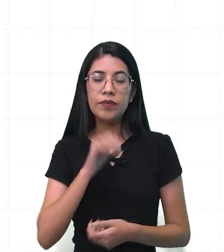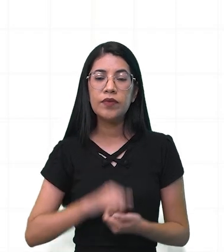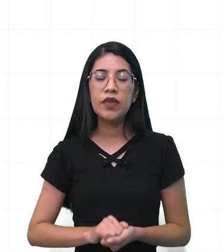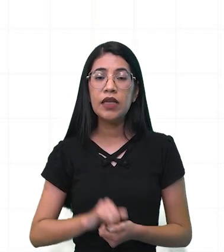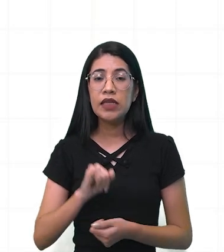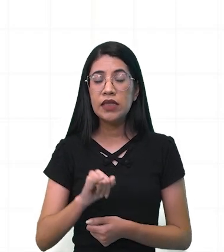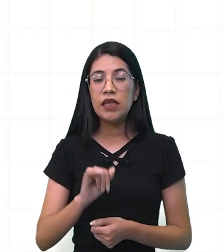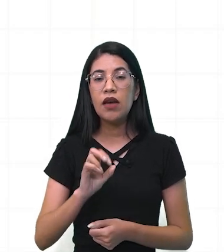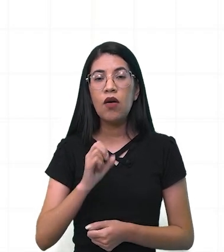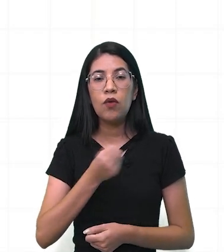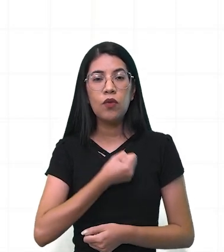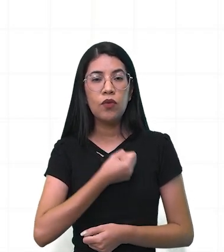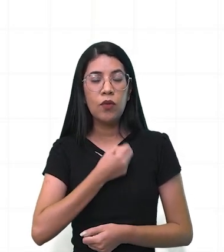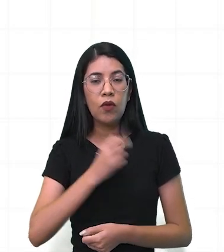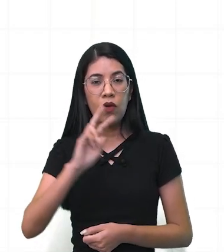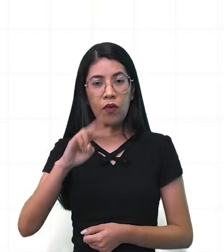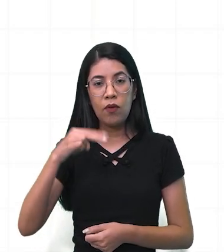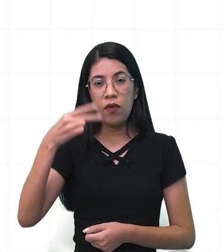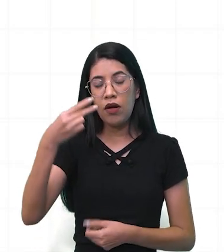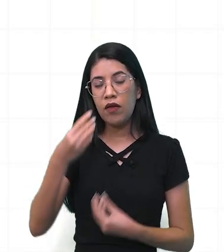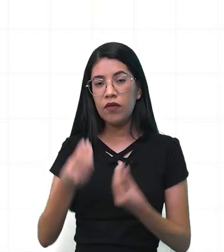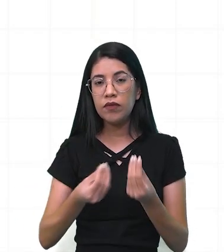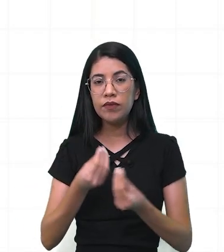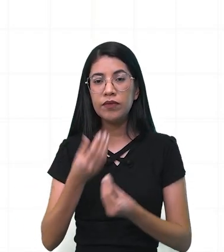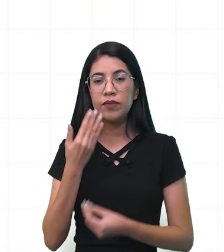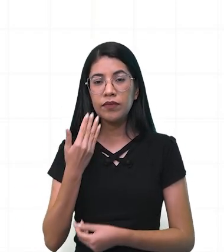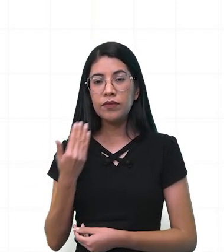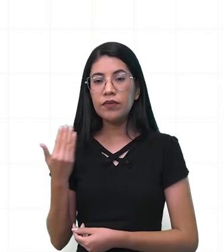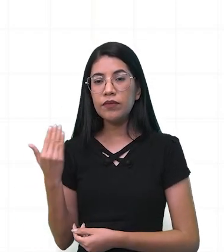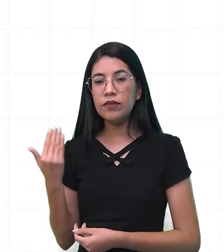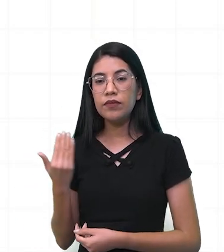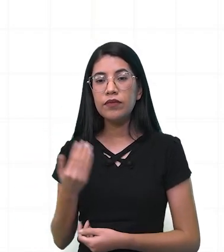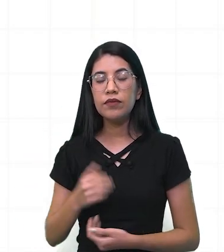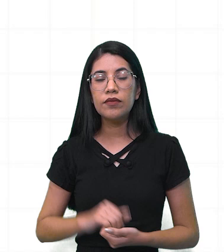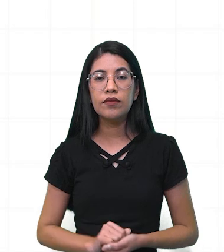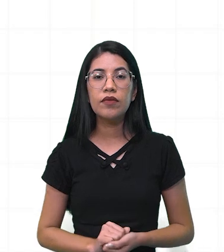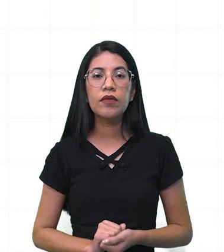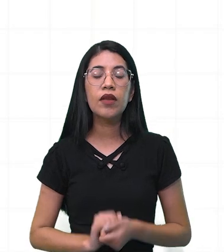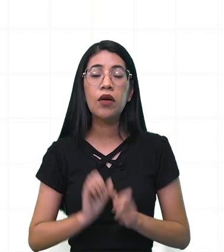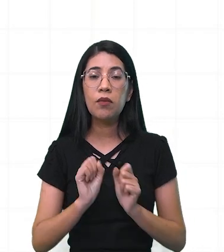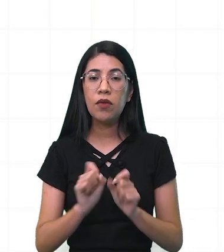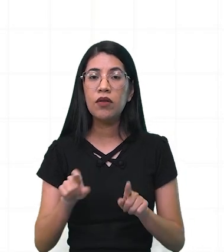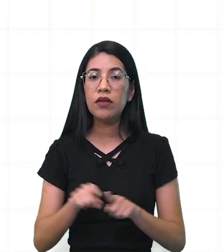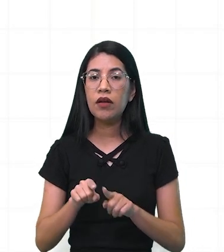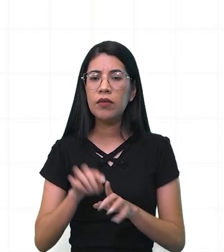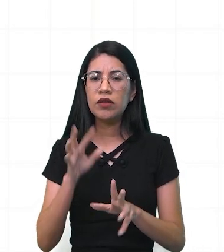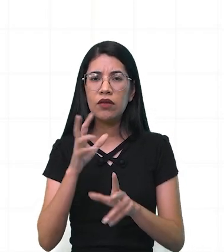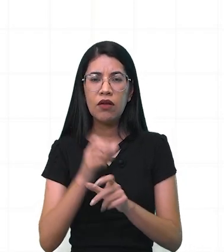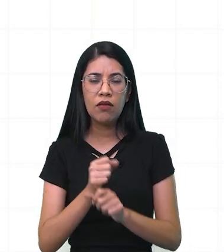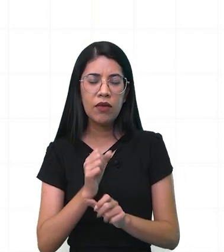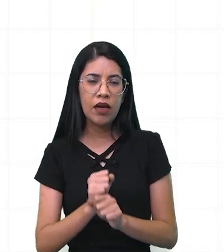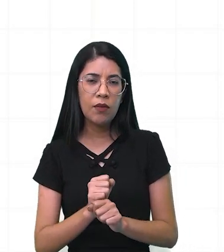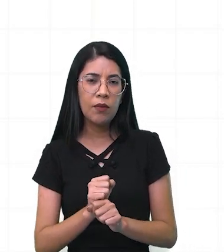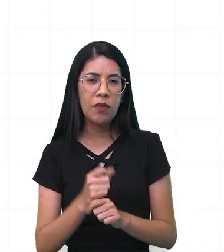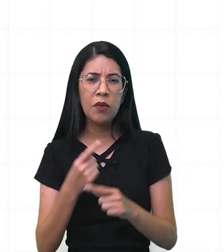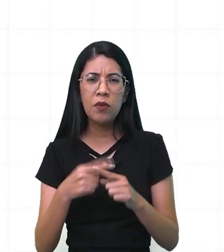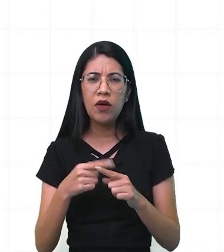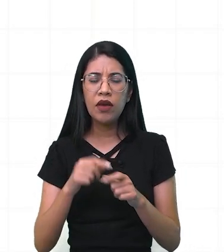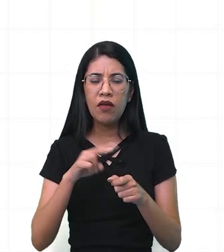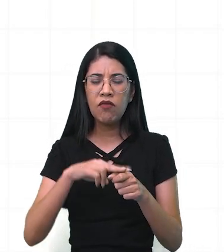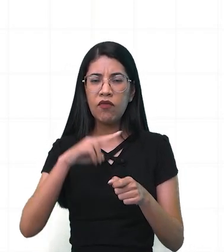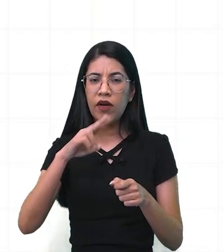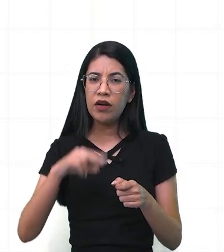quadrado de um número, vou colocar aqui em cima para vocês, eu posso somar também, professora, já que é a mesma